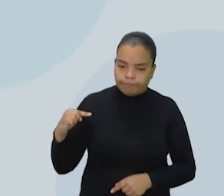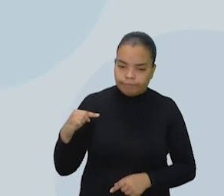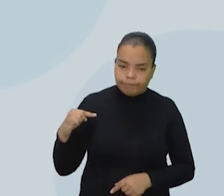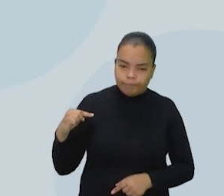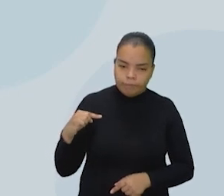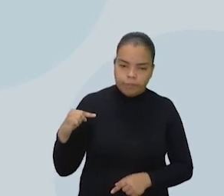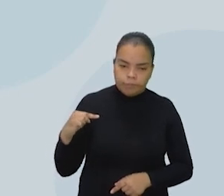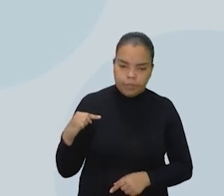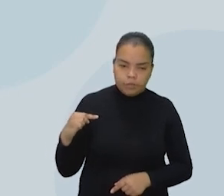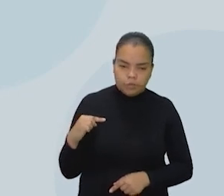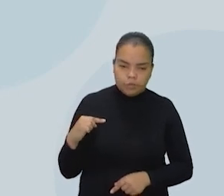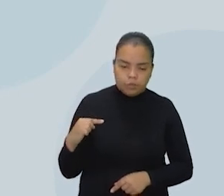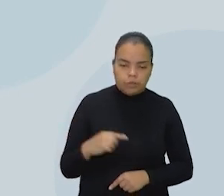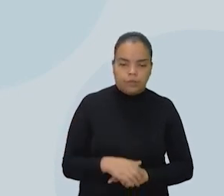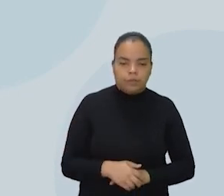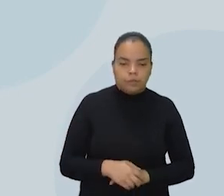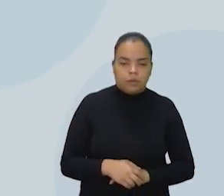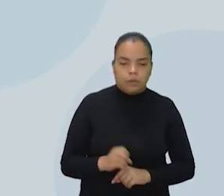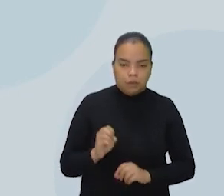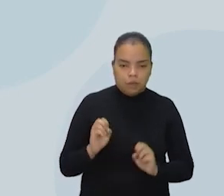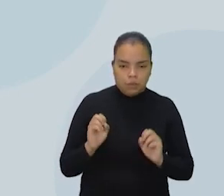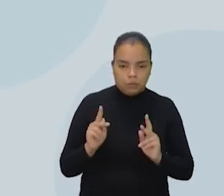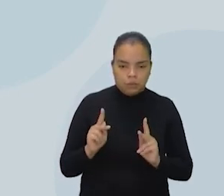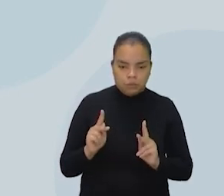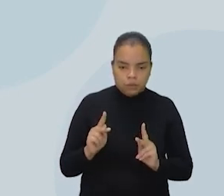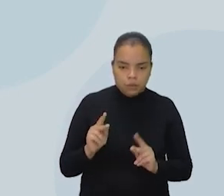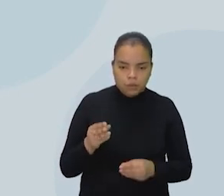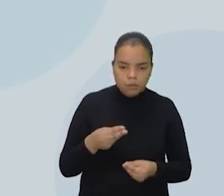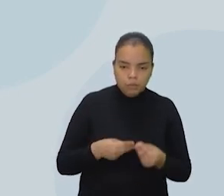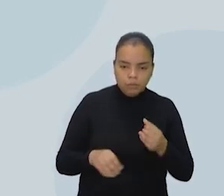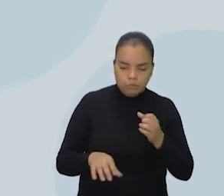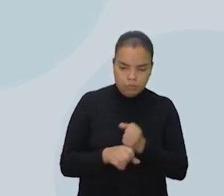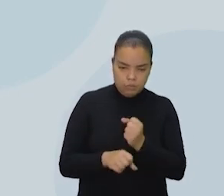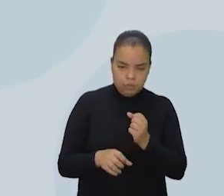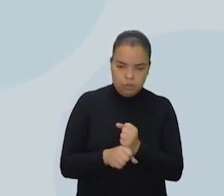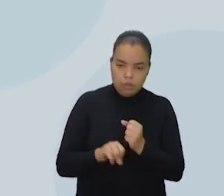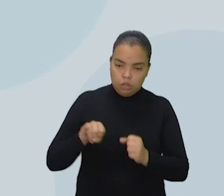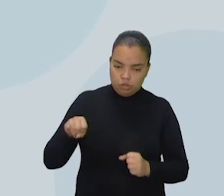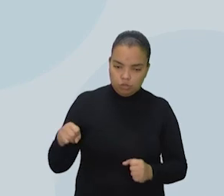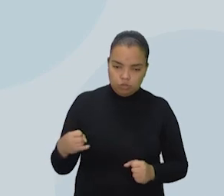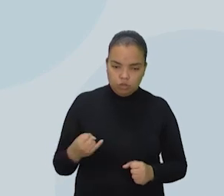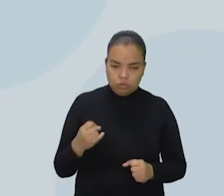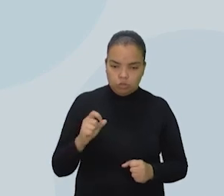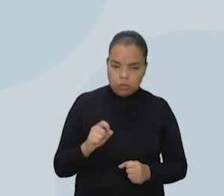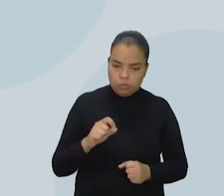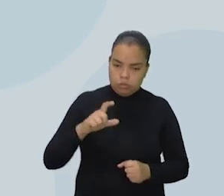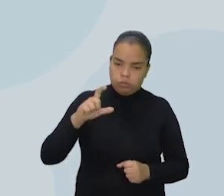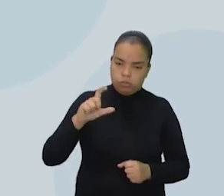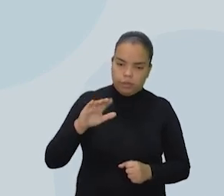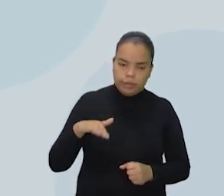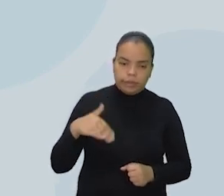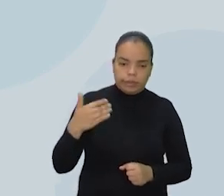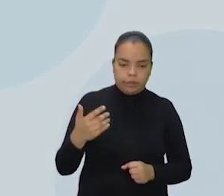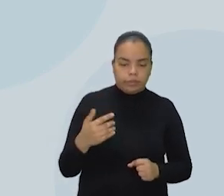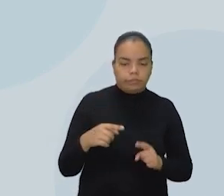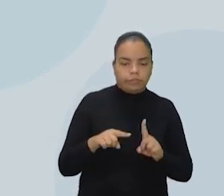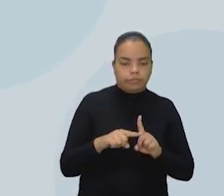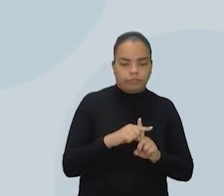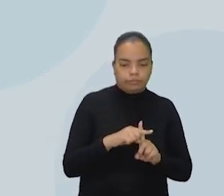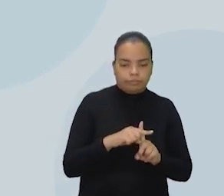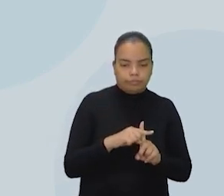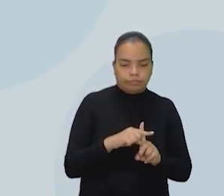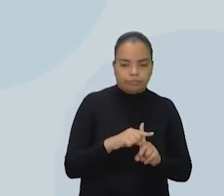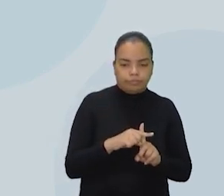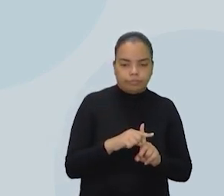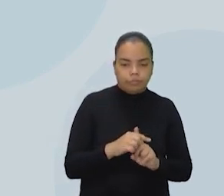é negativo no meio dessa fórmula aí. Quando a gente fala de juros, é acréscimo, então é positivo. E tem uma letrinha